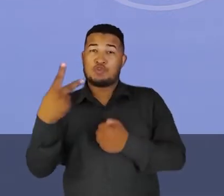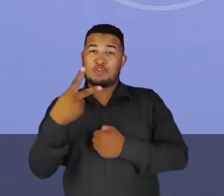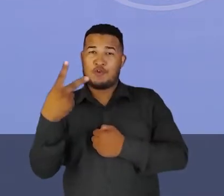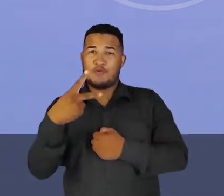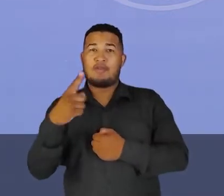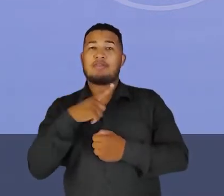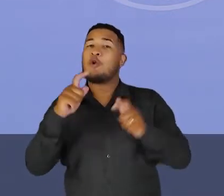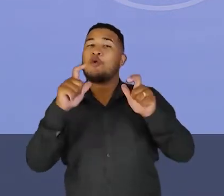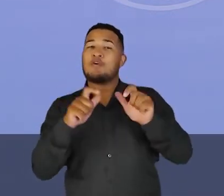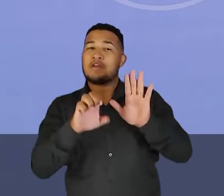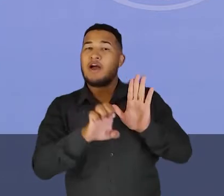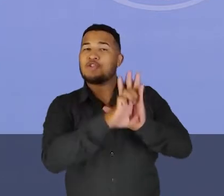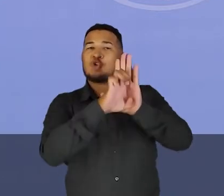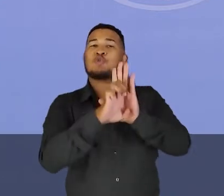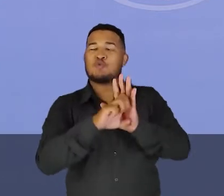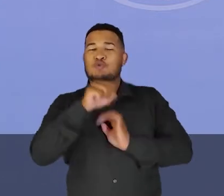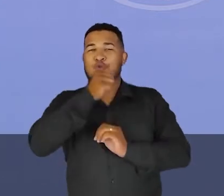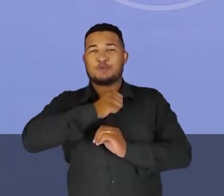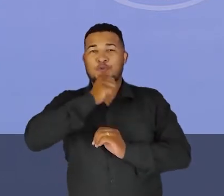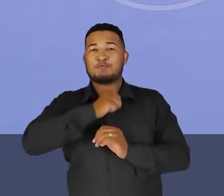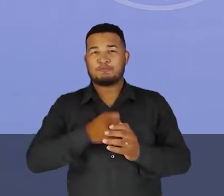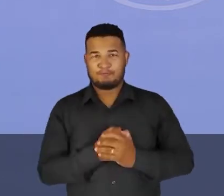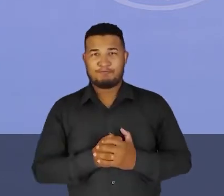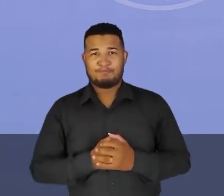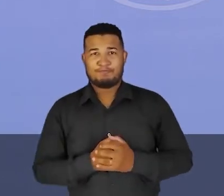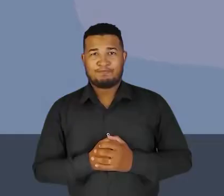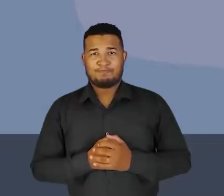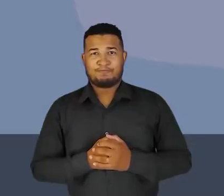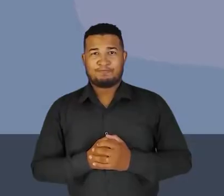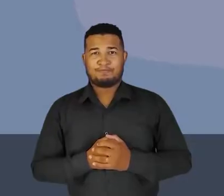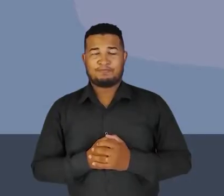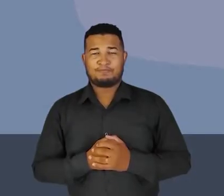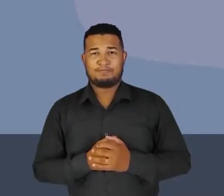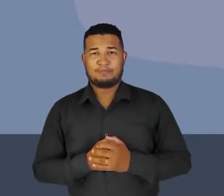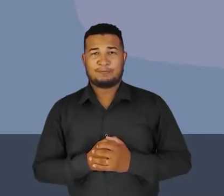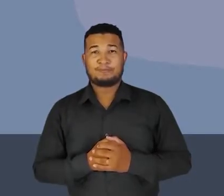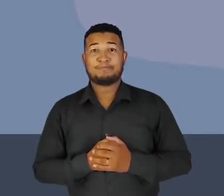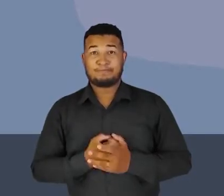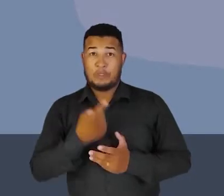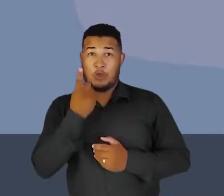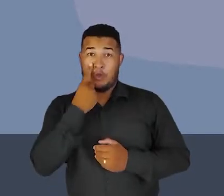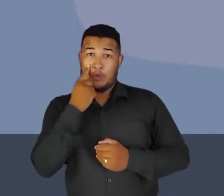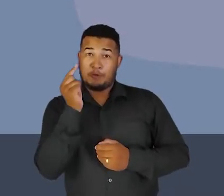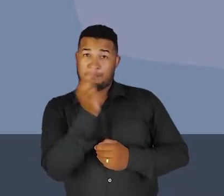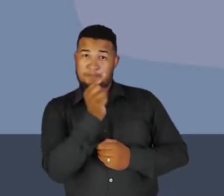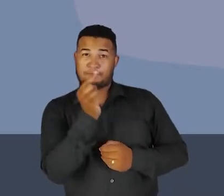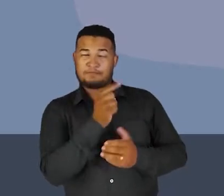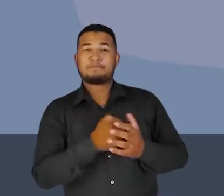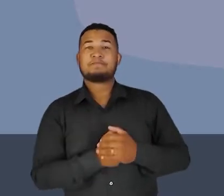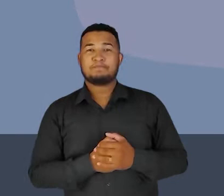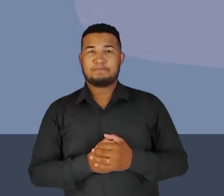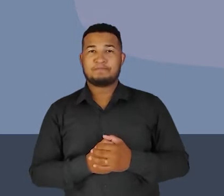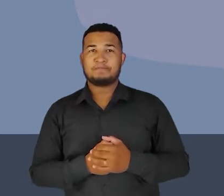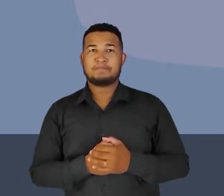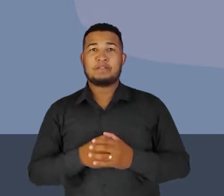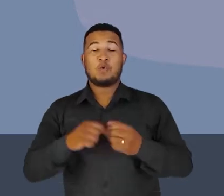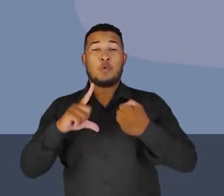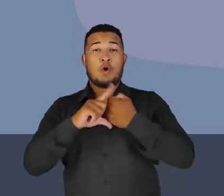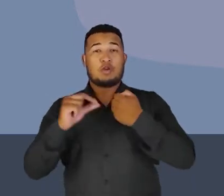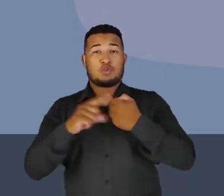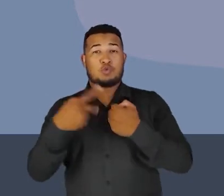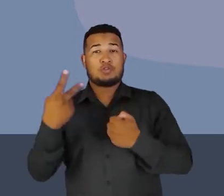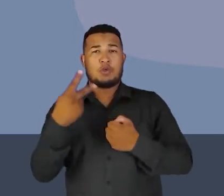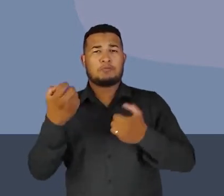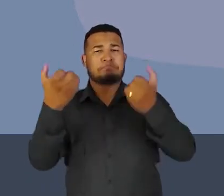está lá no Estatuto do Idoso. Vamos lá? Observem aí, o segundo